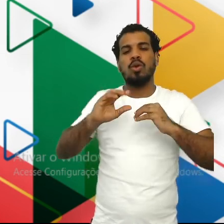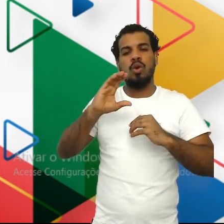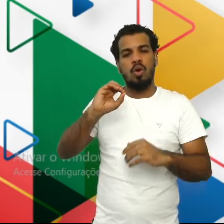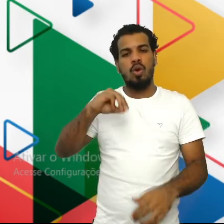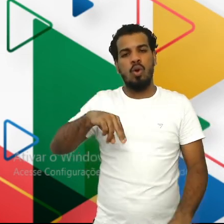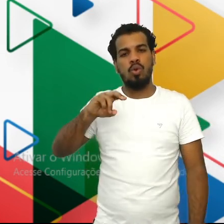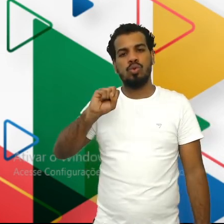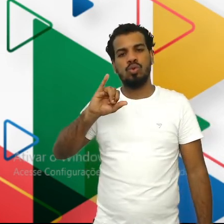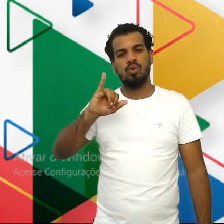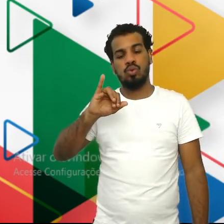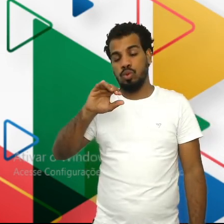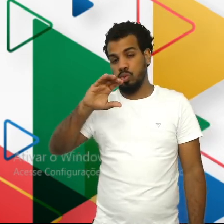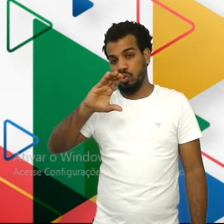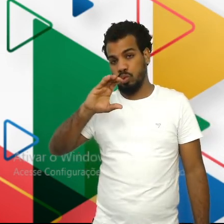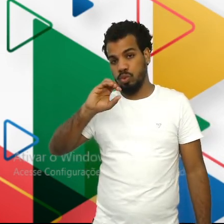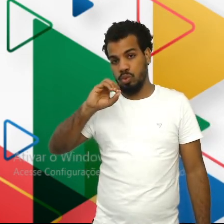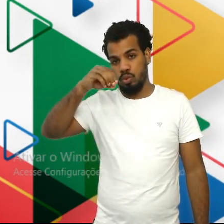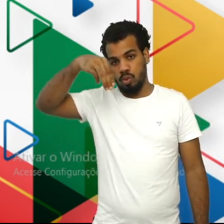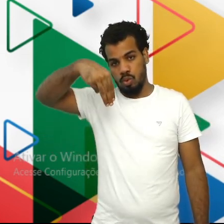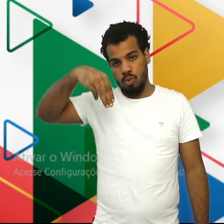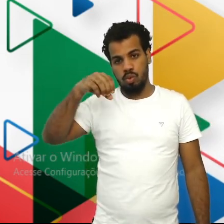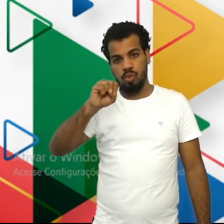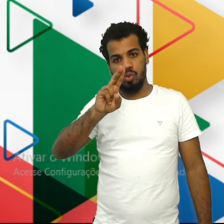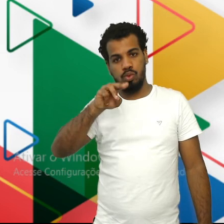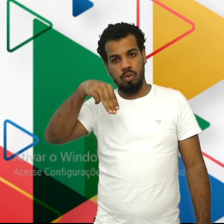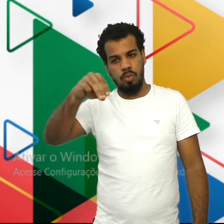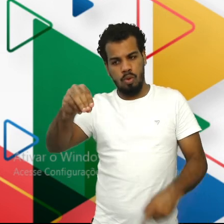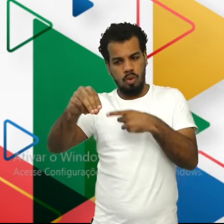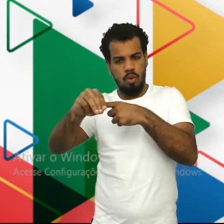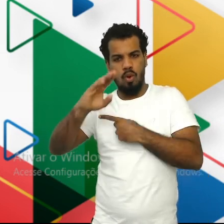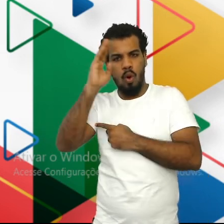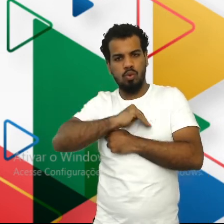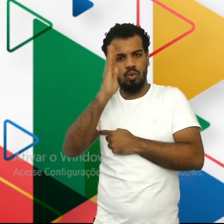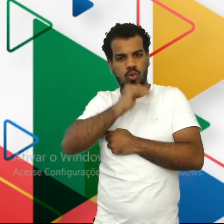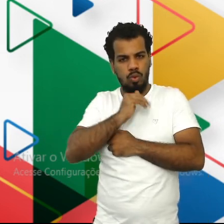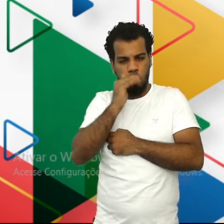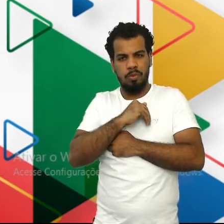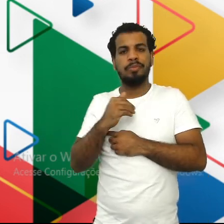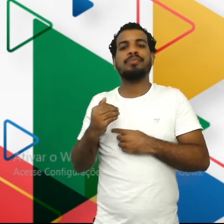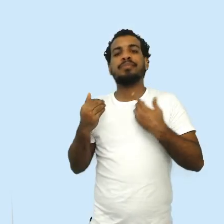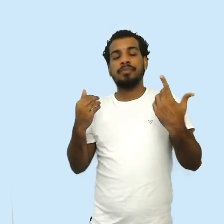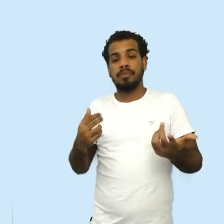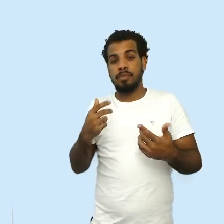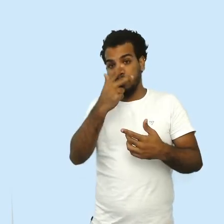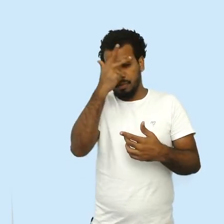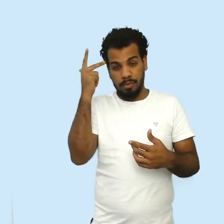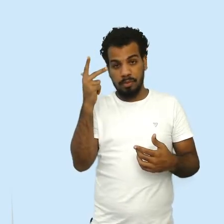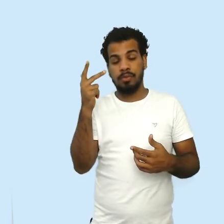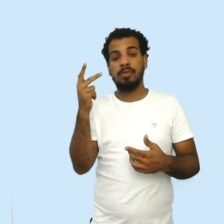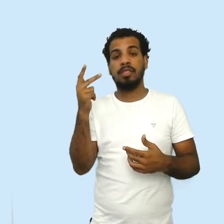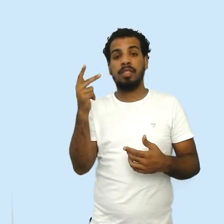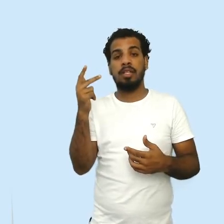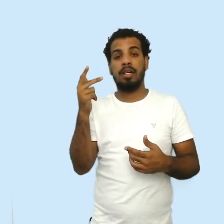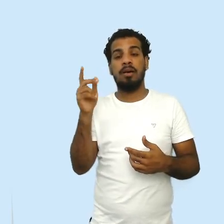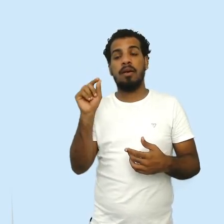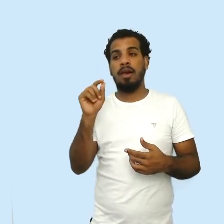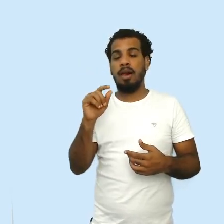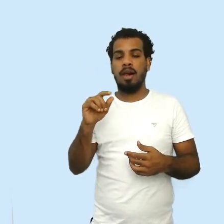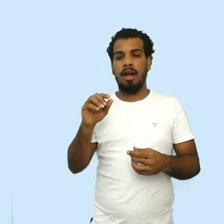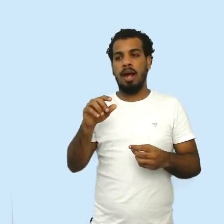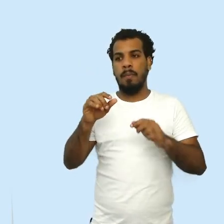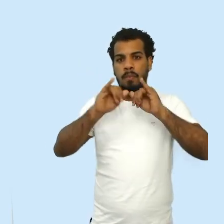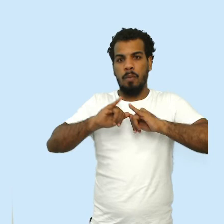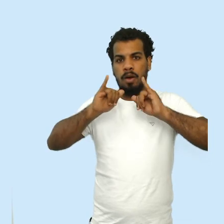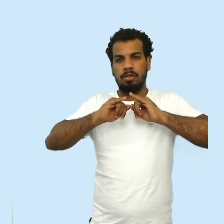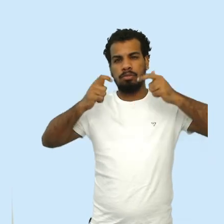a consumir. O que é que o Lindstrom ele vai dizer? Que a propaganda ela atua no imaginário do consumidor